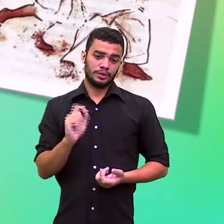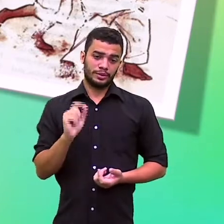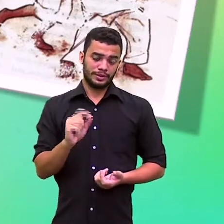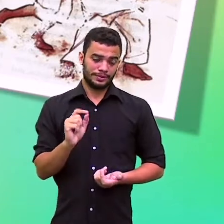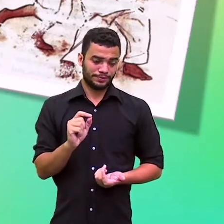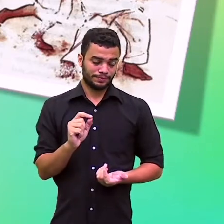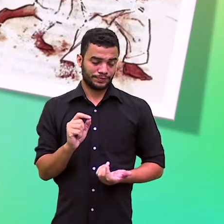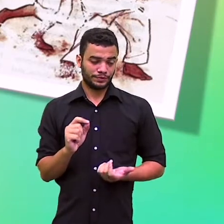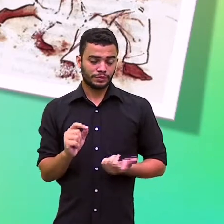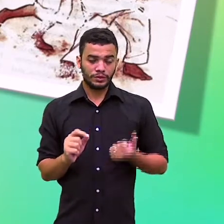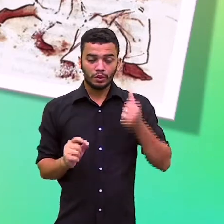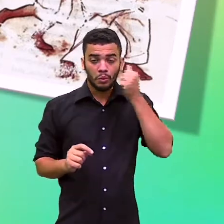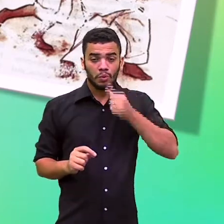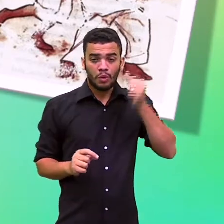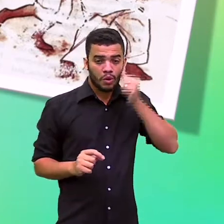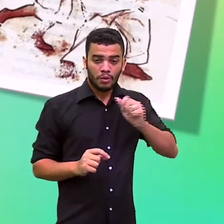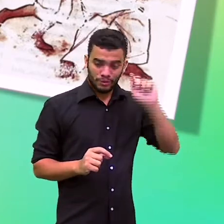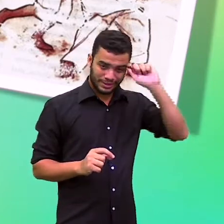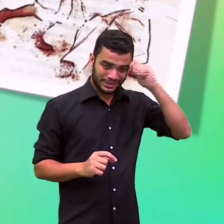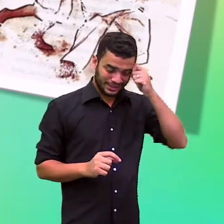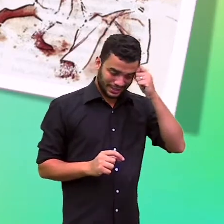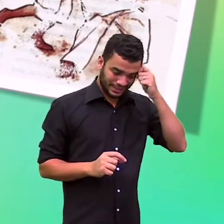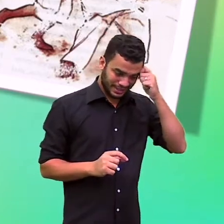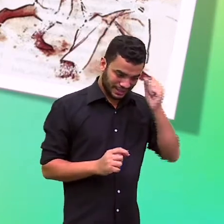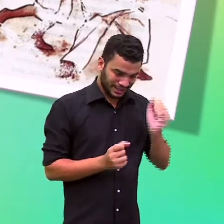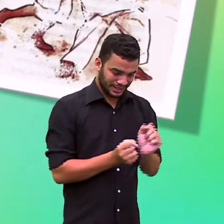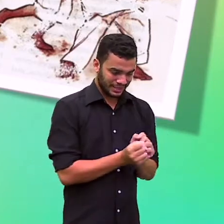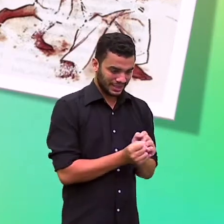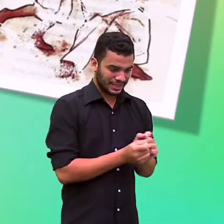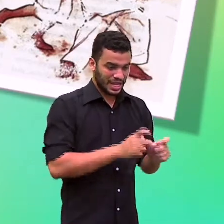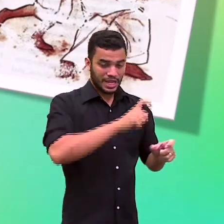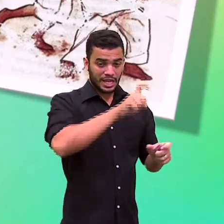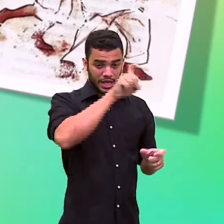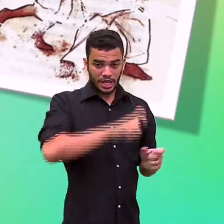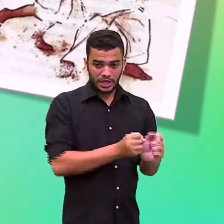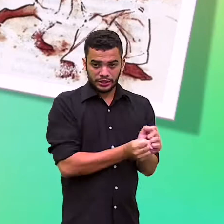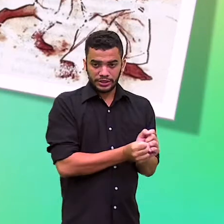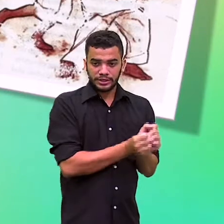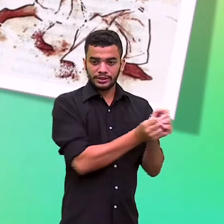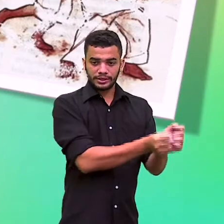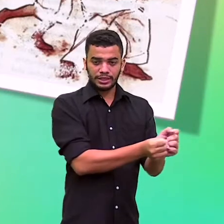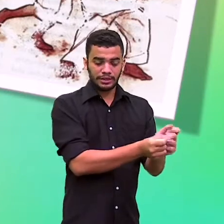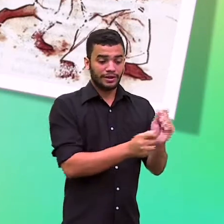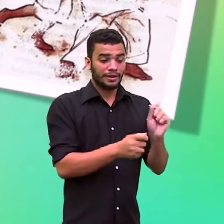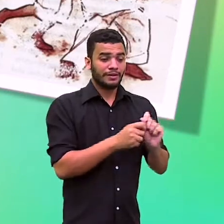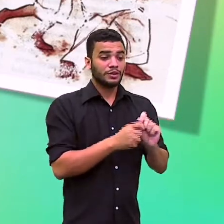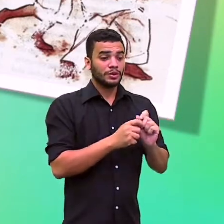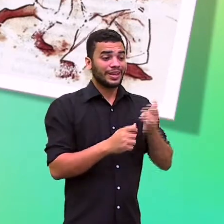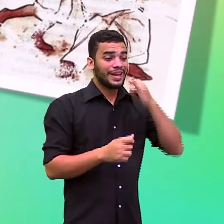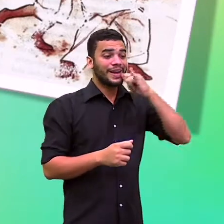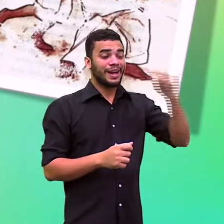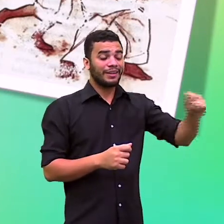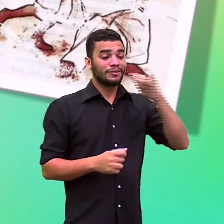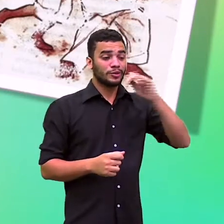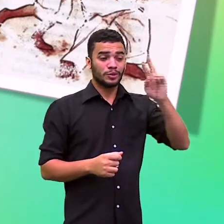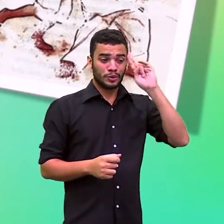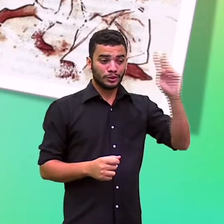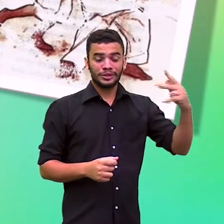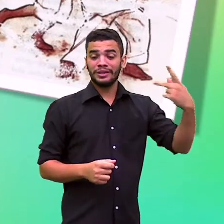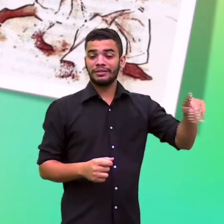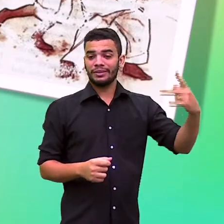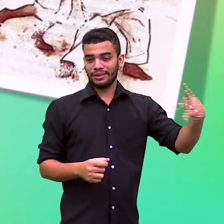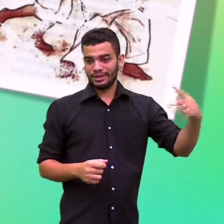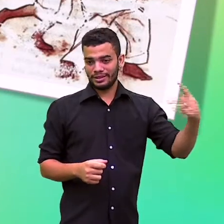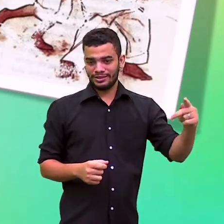seu ex-senhor sobre o movimento. O movimento durou menos de um dia e não alcançou os seus